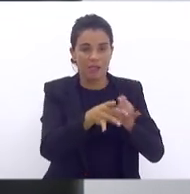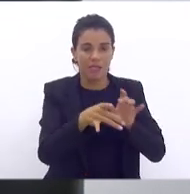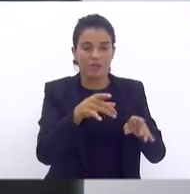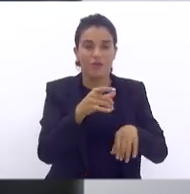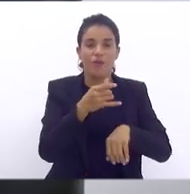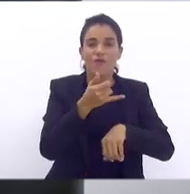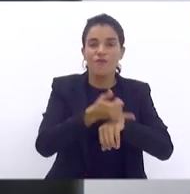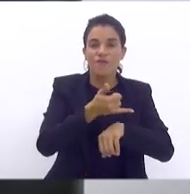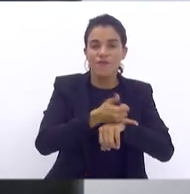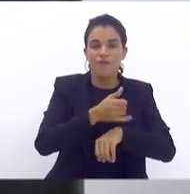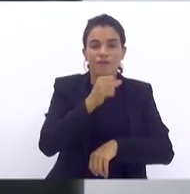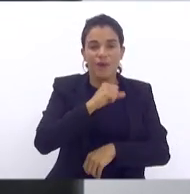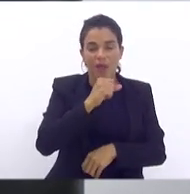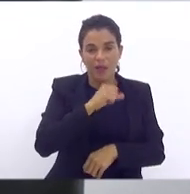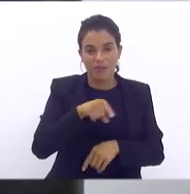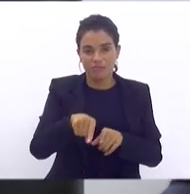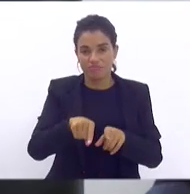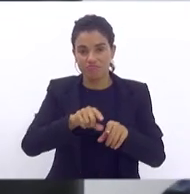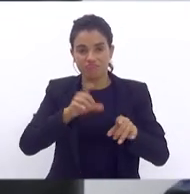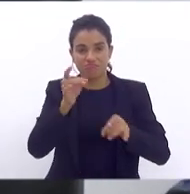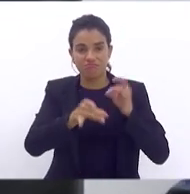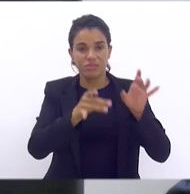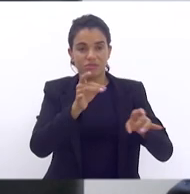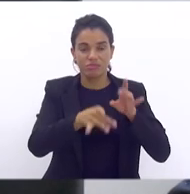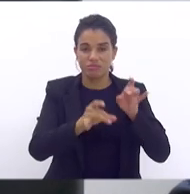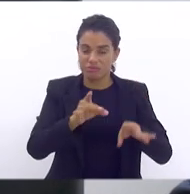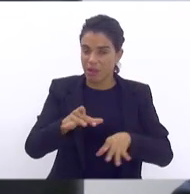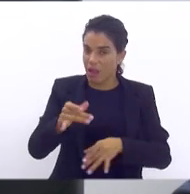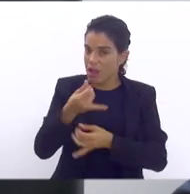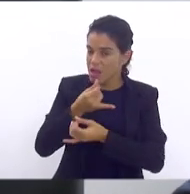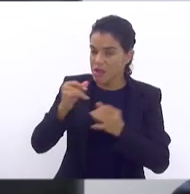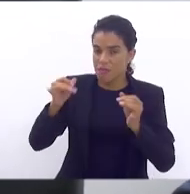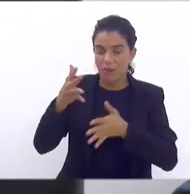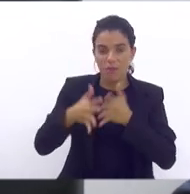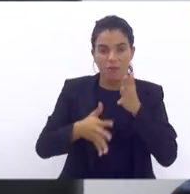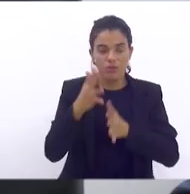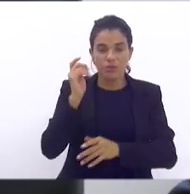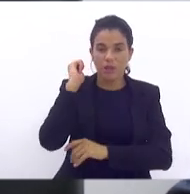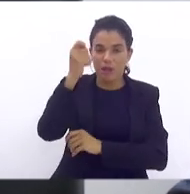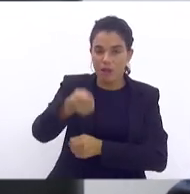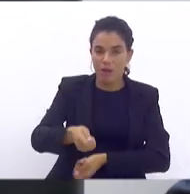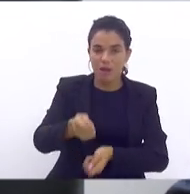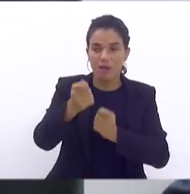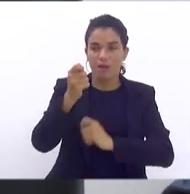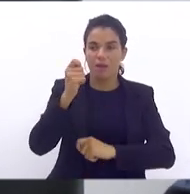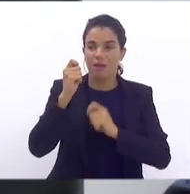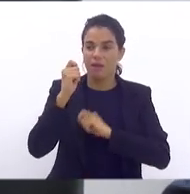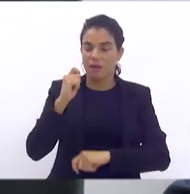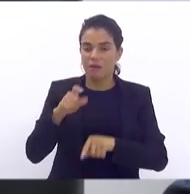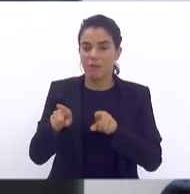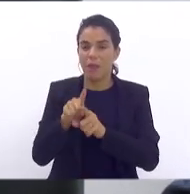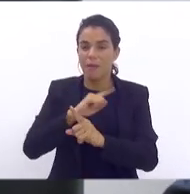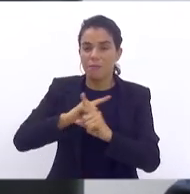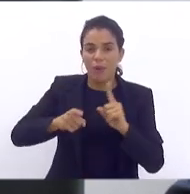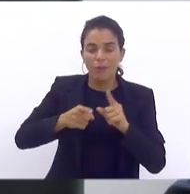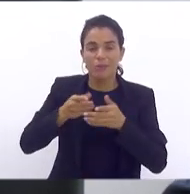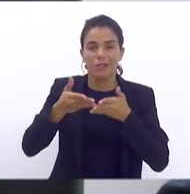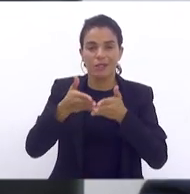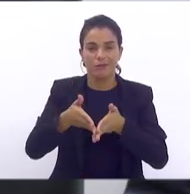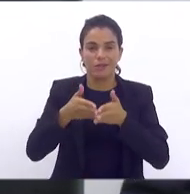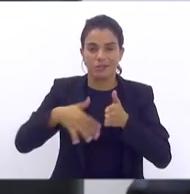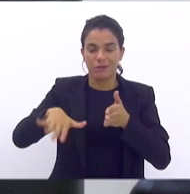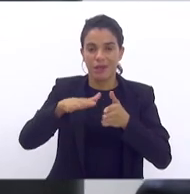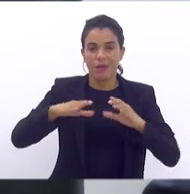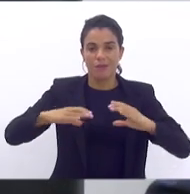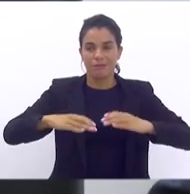enferrujadas e apodrecendo. Isso tem provocado impactos e prejuízos à pesca, impedimento da navegação daquele trecho da Baía de